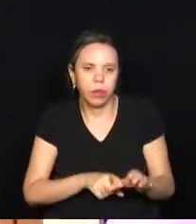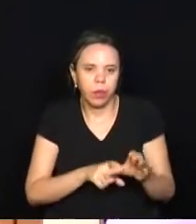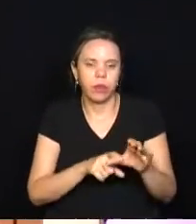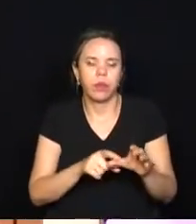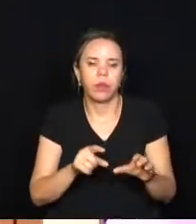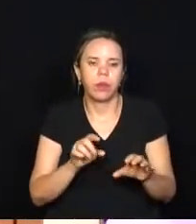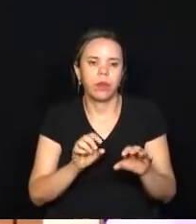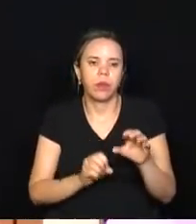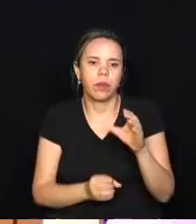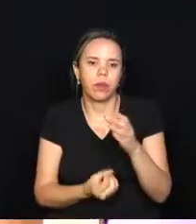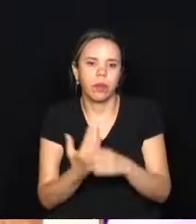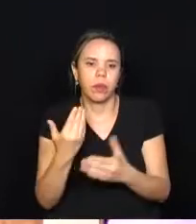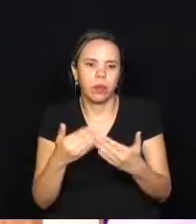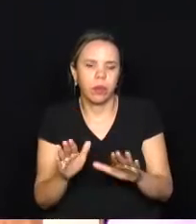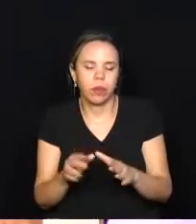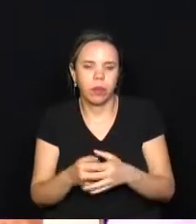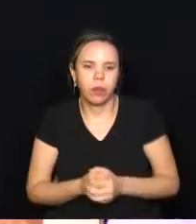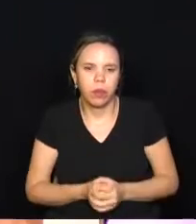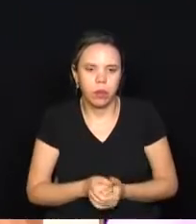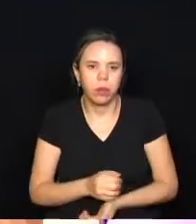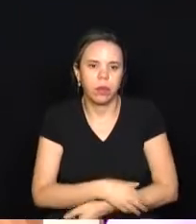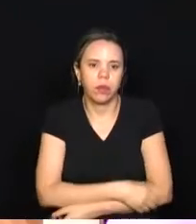forma, que você lança, tá,